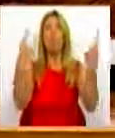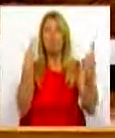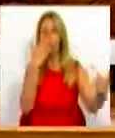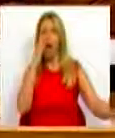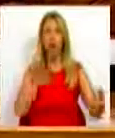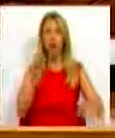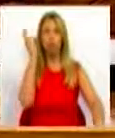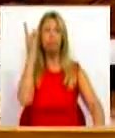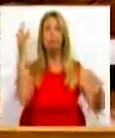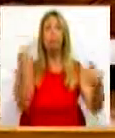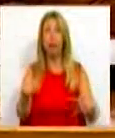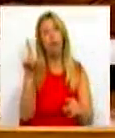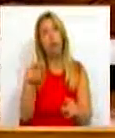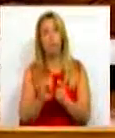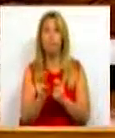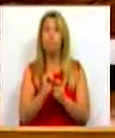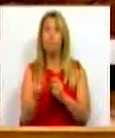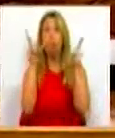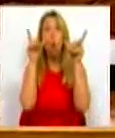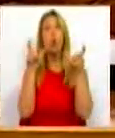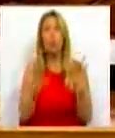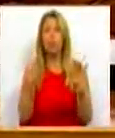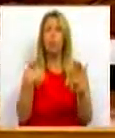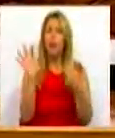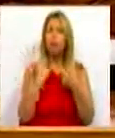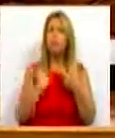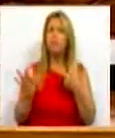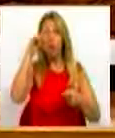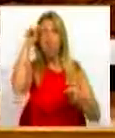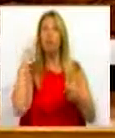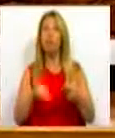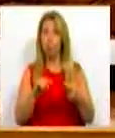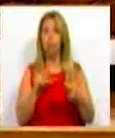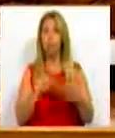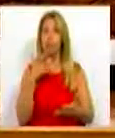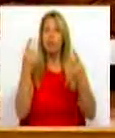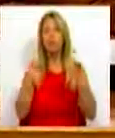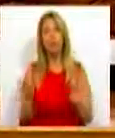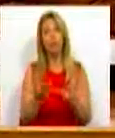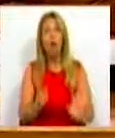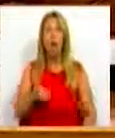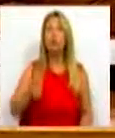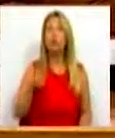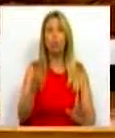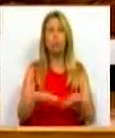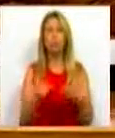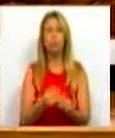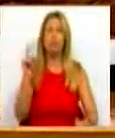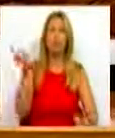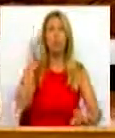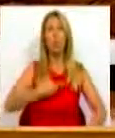uma prestação cujo controlo tem especificidades e dificuldades relevantes. Trata-se de um seguro social e não de um direito